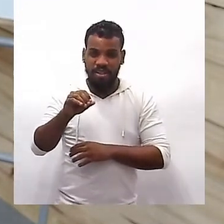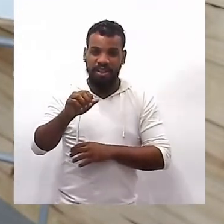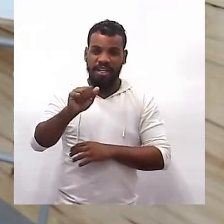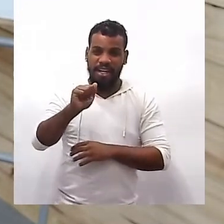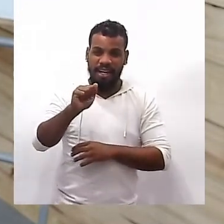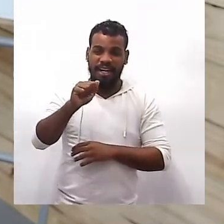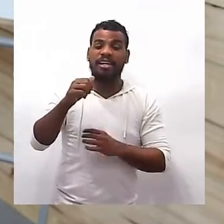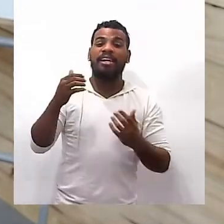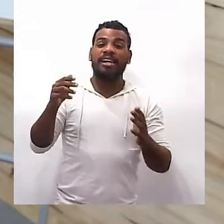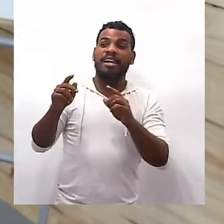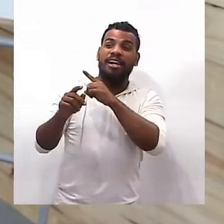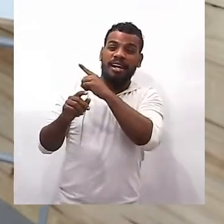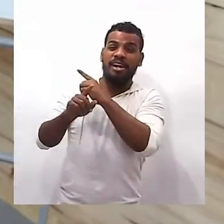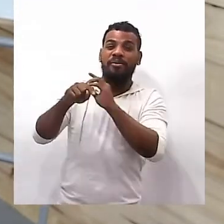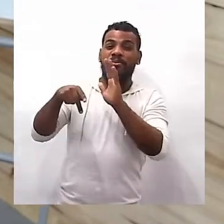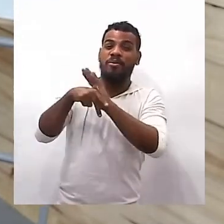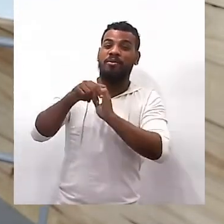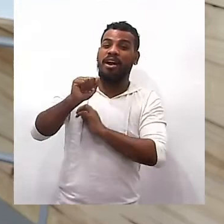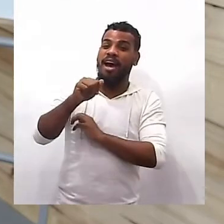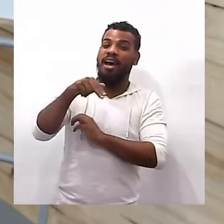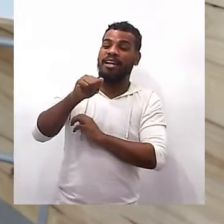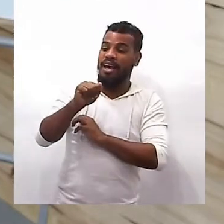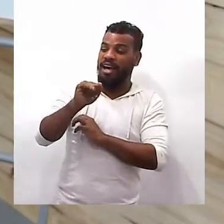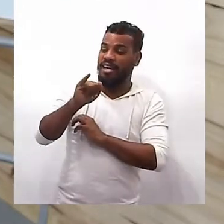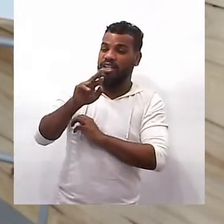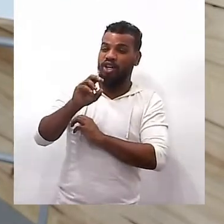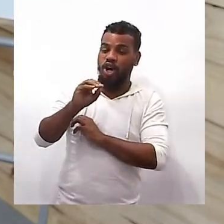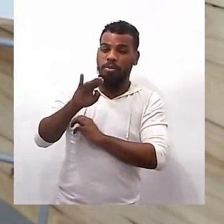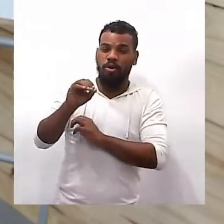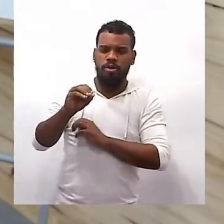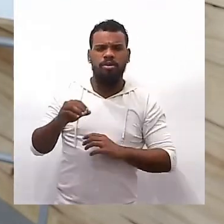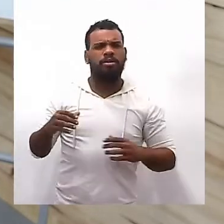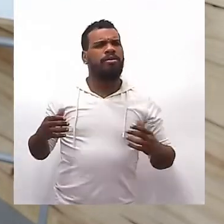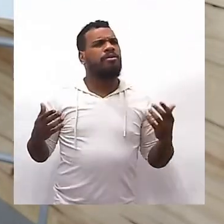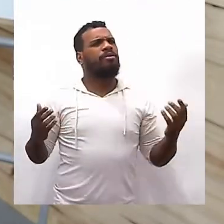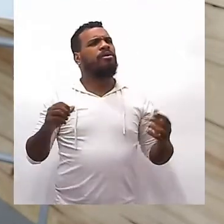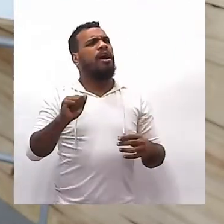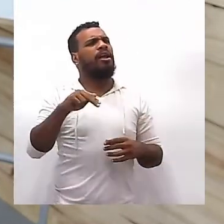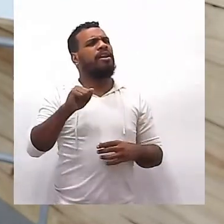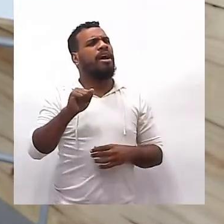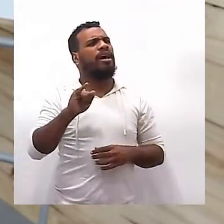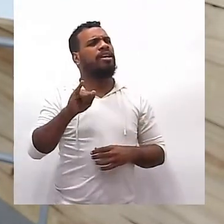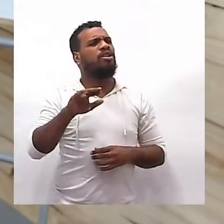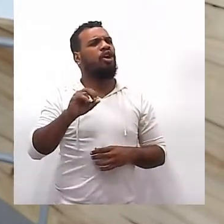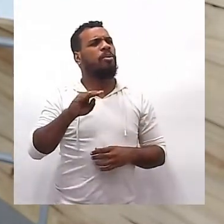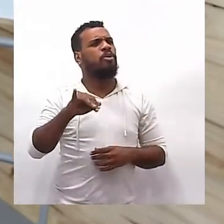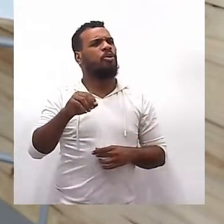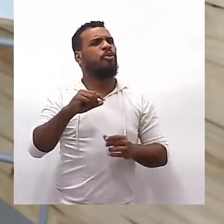processo anaeróbio. Aí você pode dizer assim, Andrei, como assim anaeróbio?